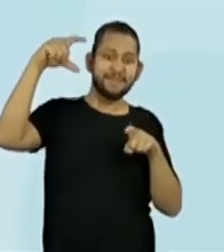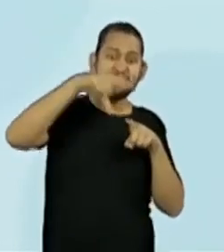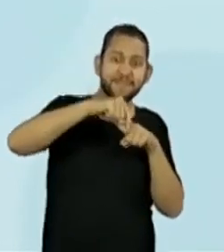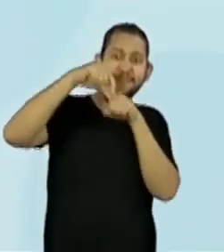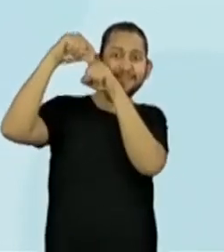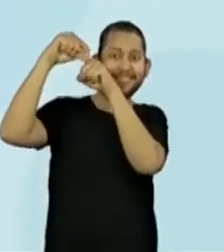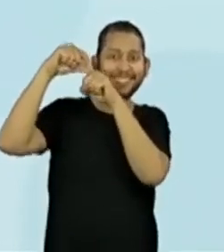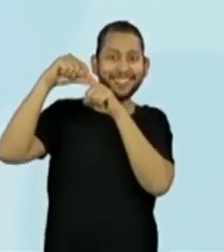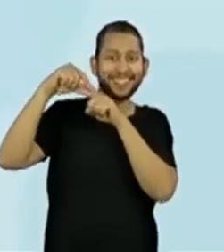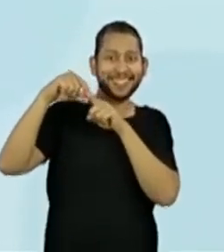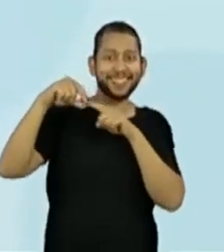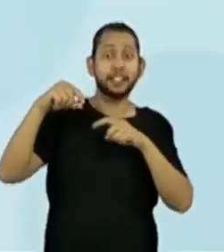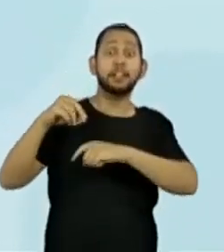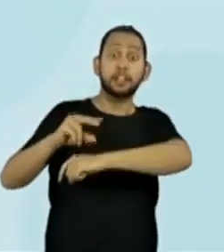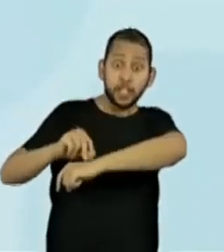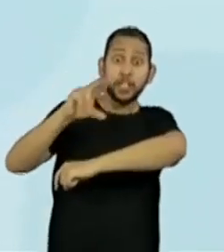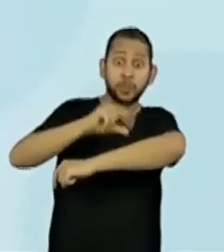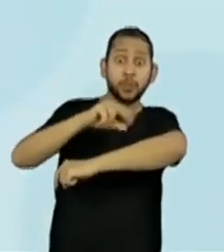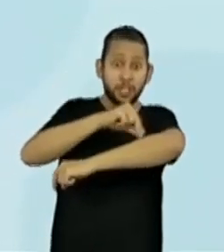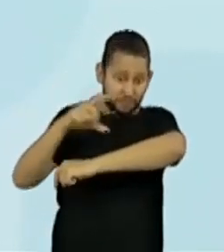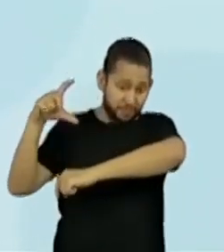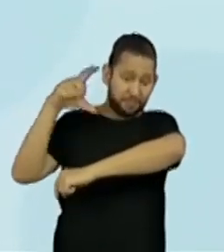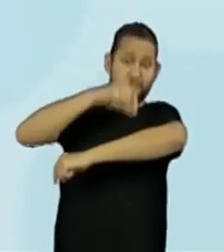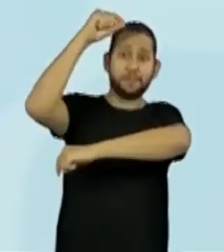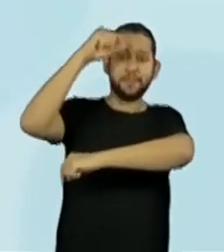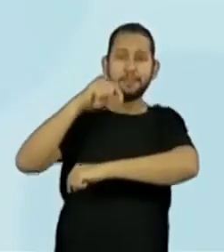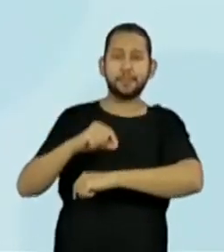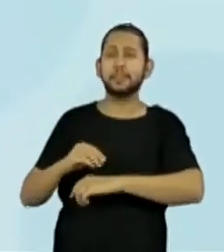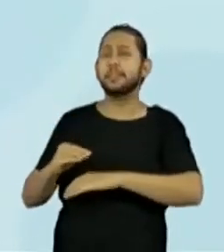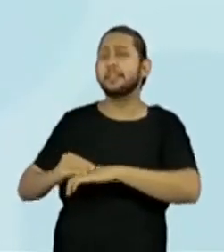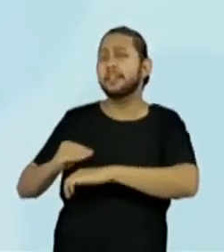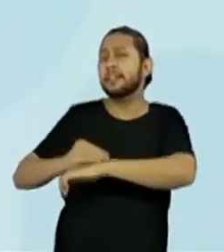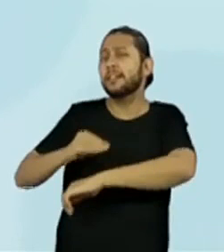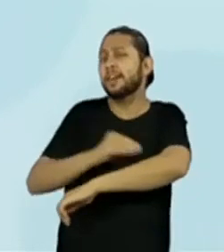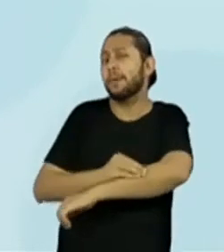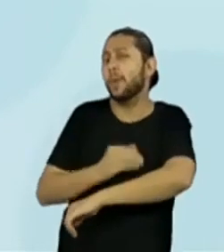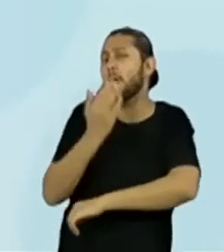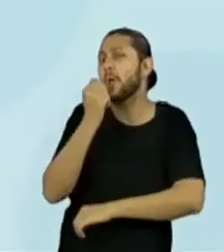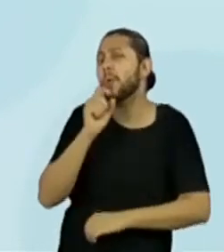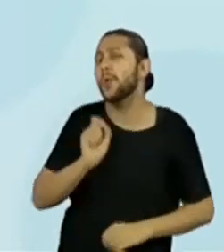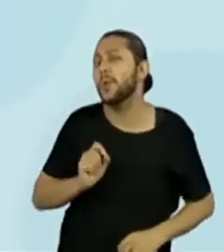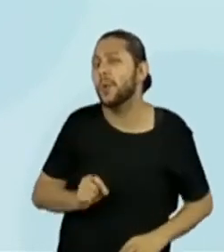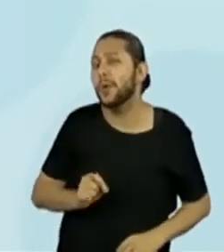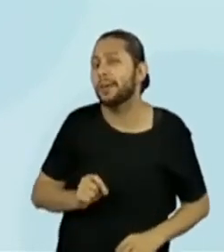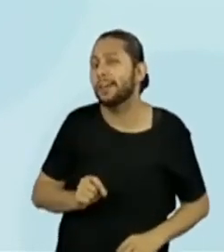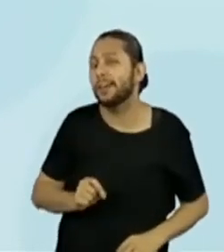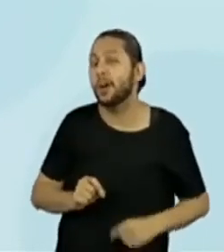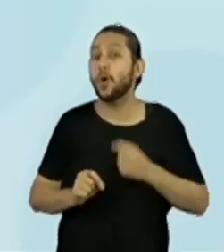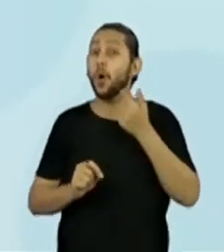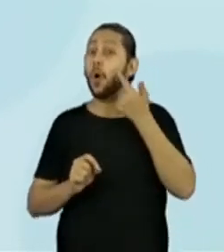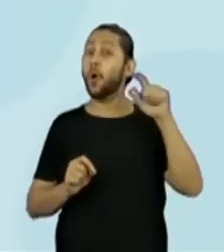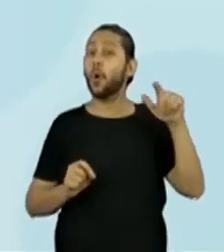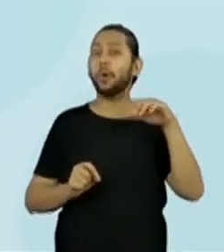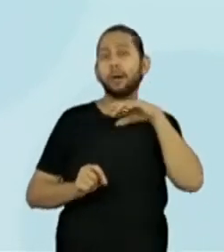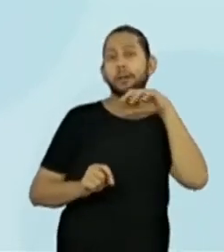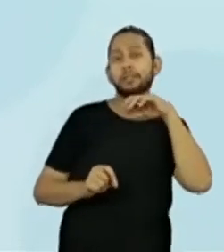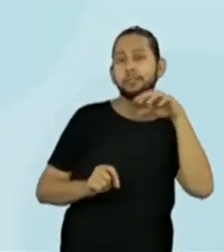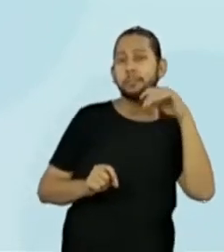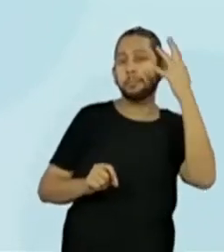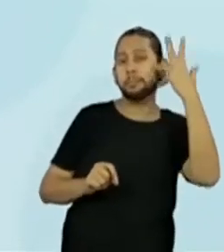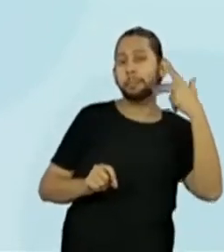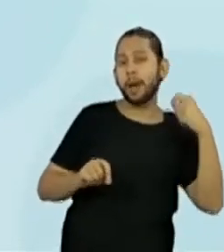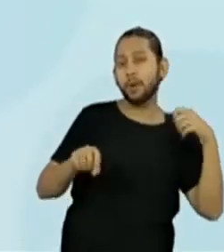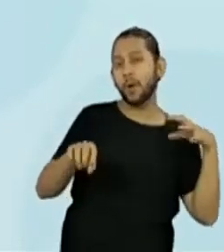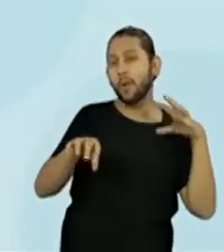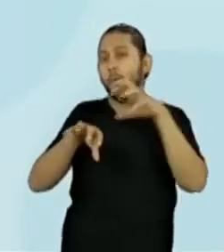sapo, certo? Ora, e o sapo, será que ele é alimento de algum animal que está aí nessa